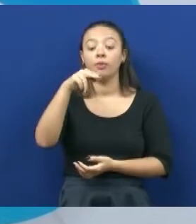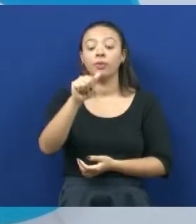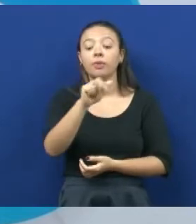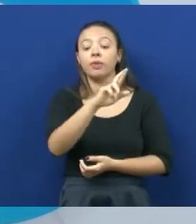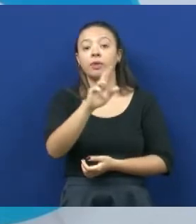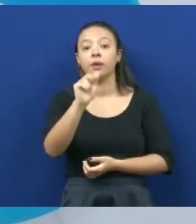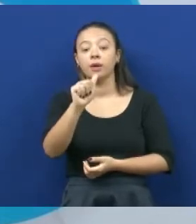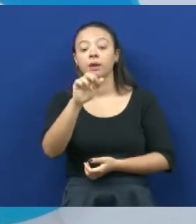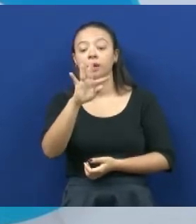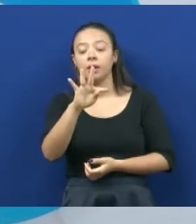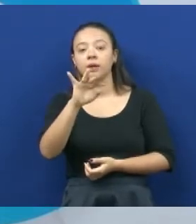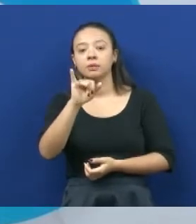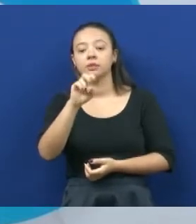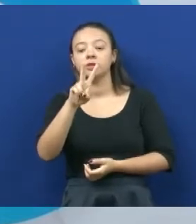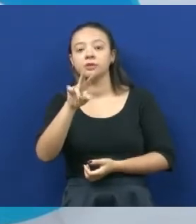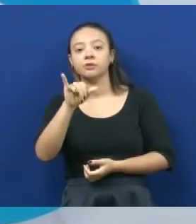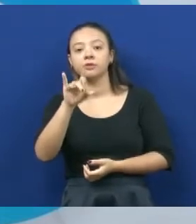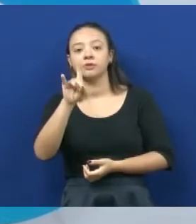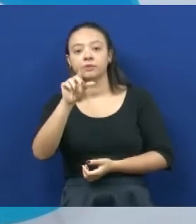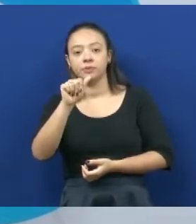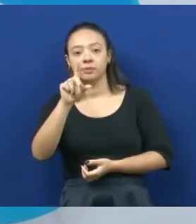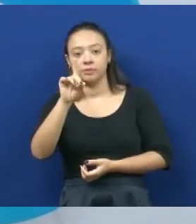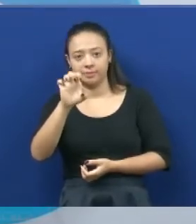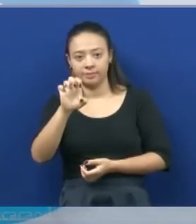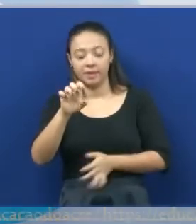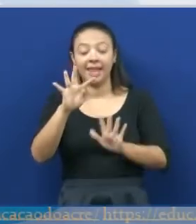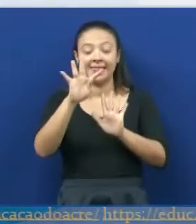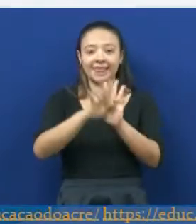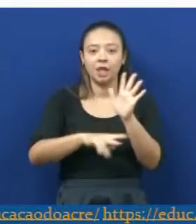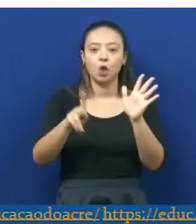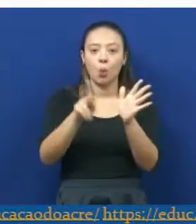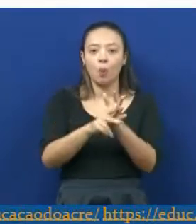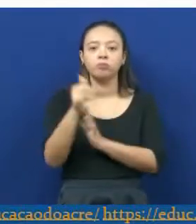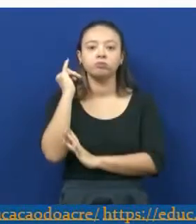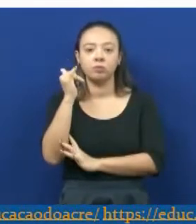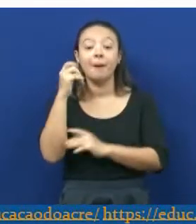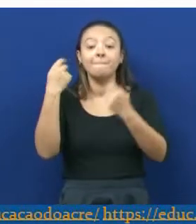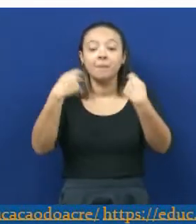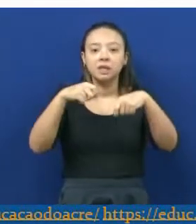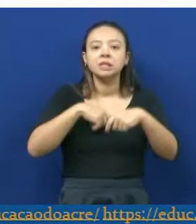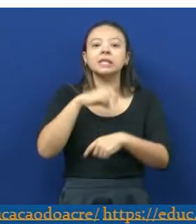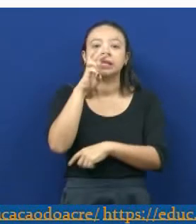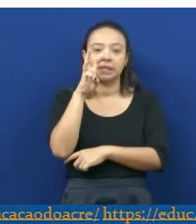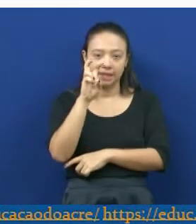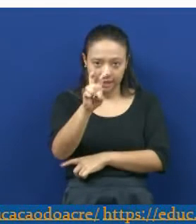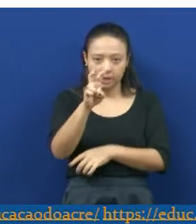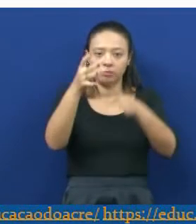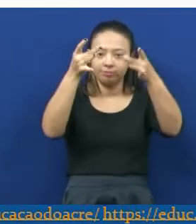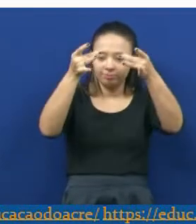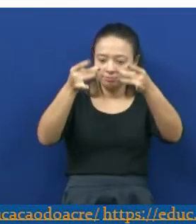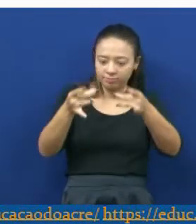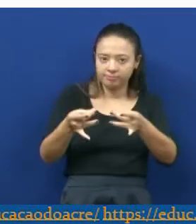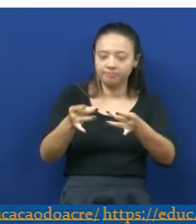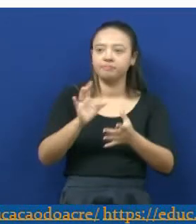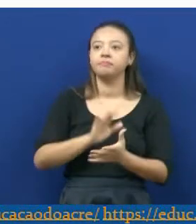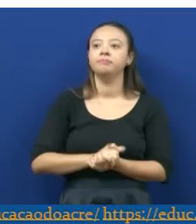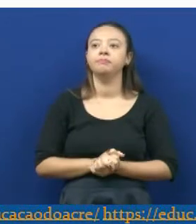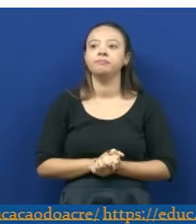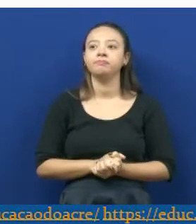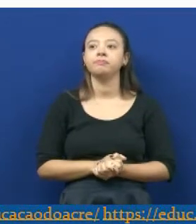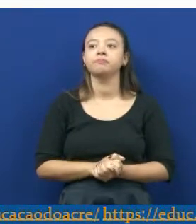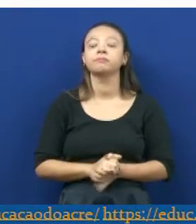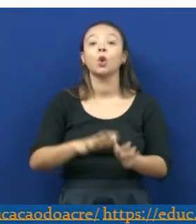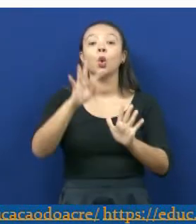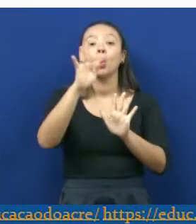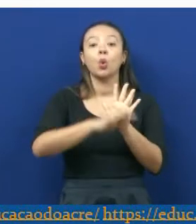eu preciso ter esses 5 elementos. Olha essa outra questão que eu trouxe para a gente poder discutir. O texto